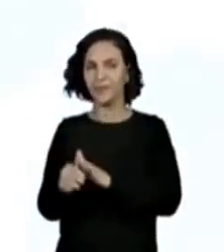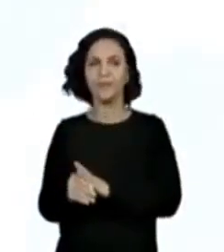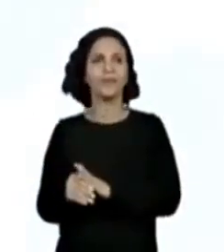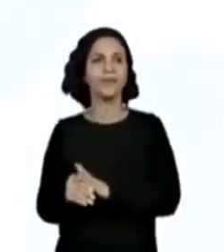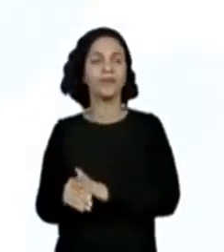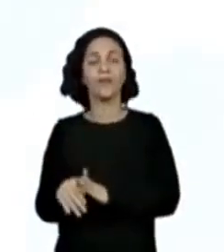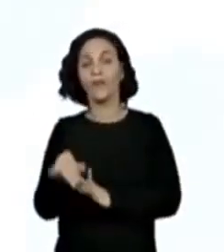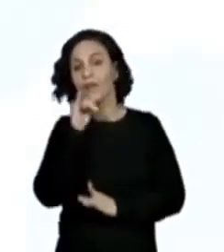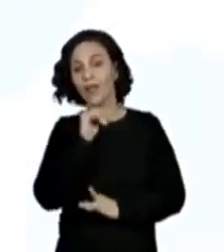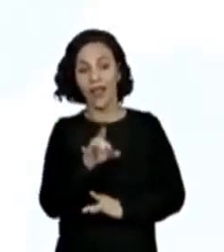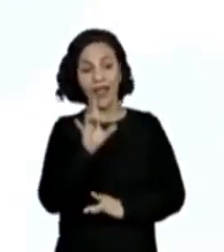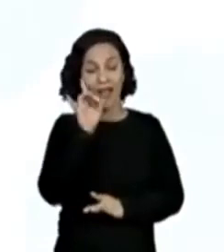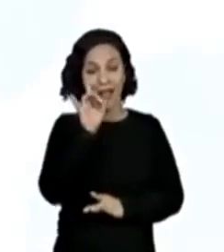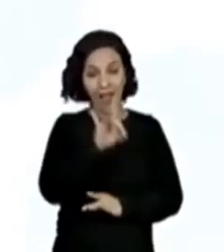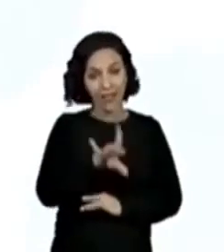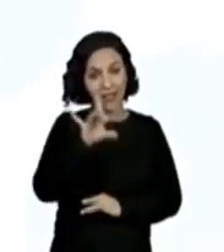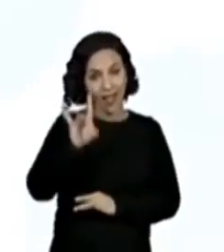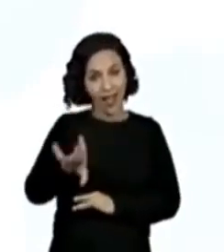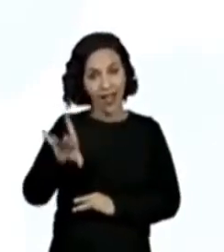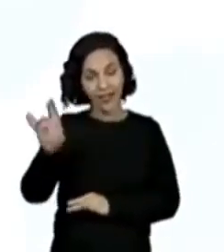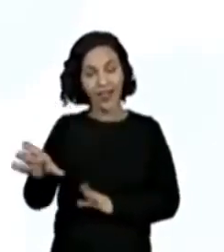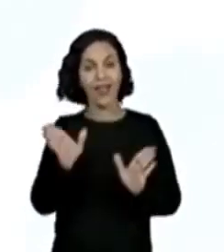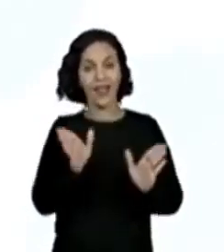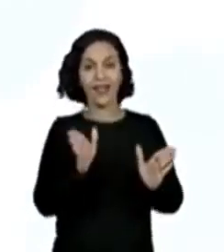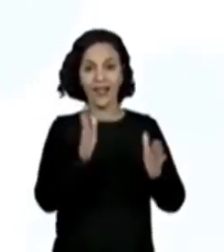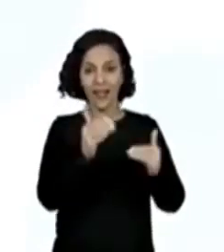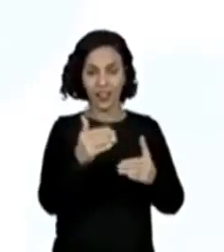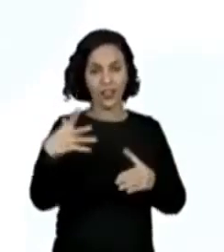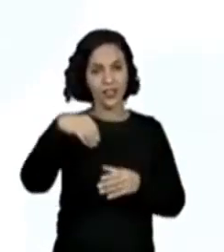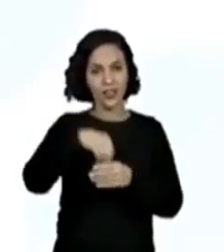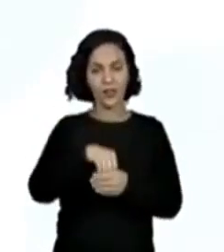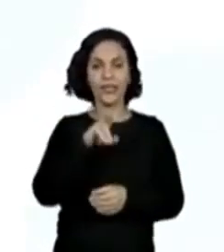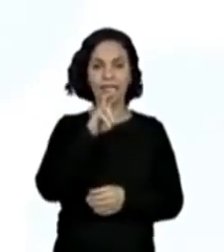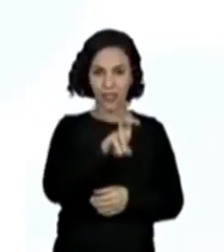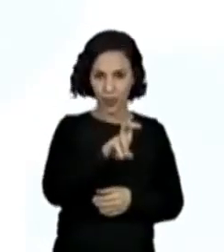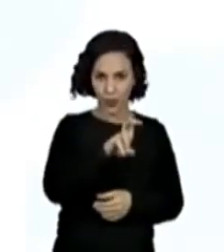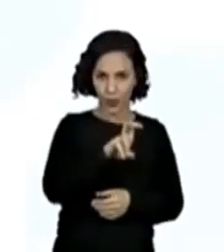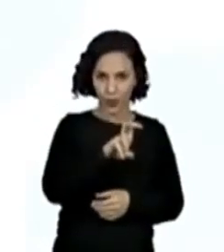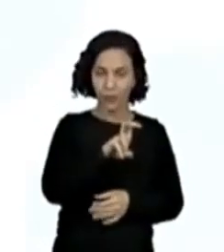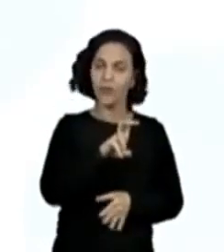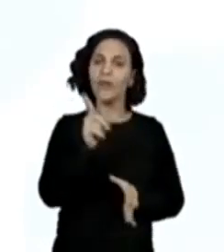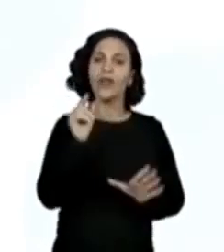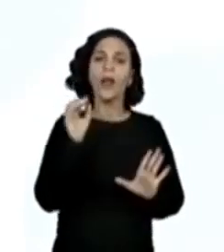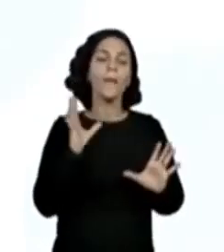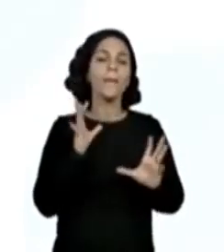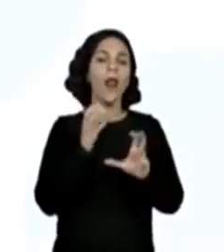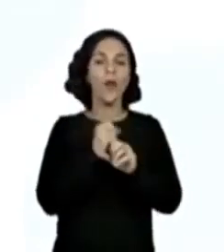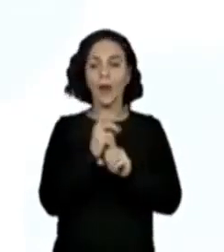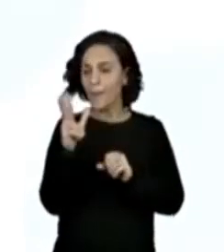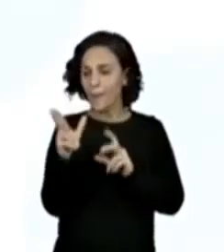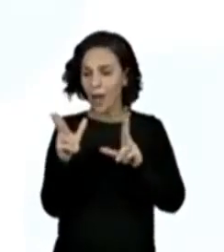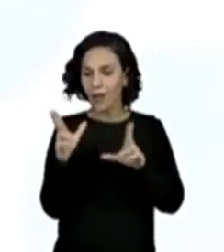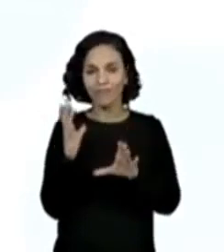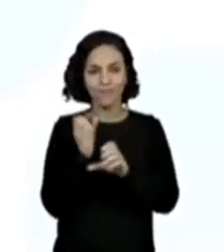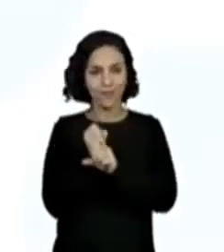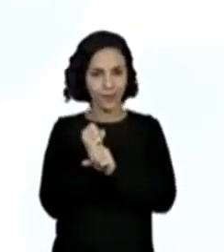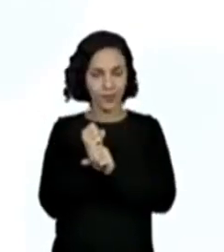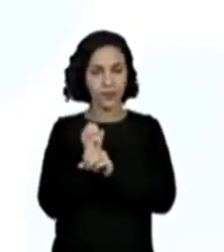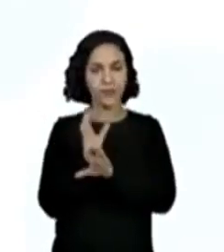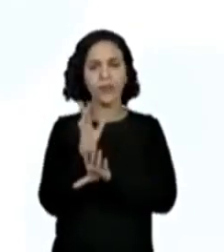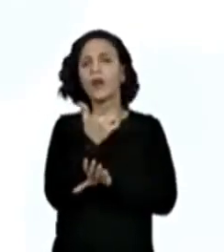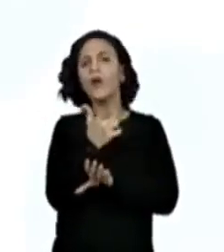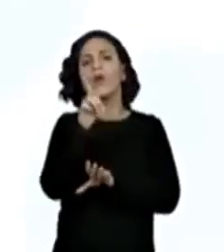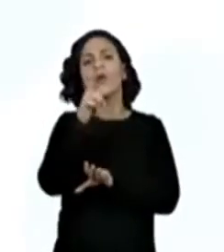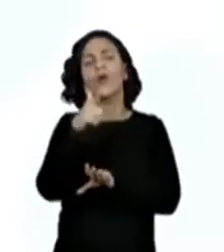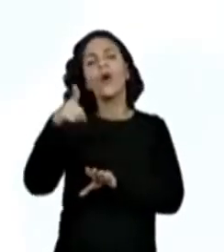para cada caixa eu coloquei 5 caquis e aí eu fiz a soma das parcelas iguais. De que outras formas